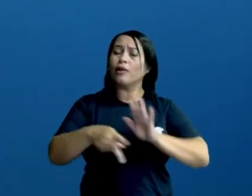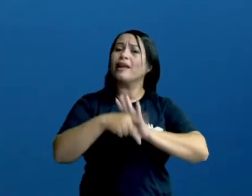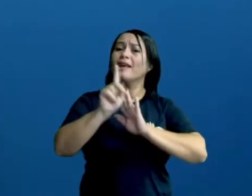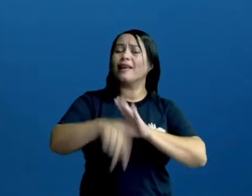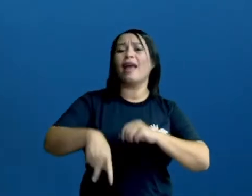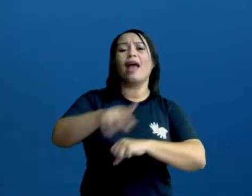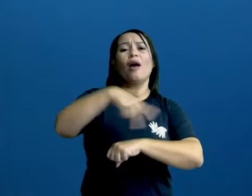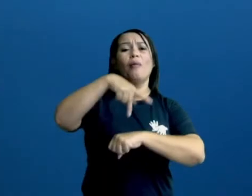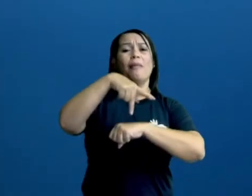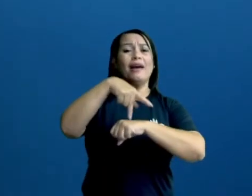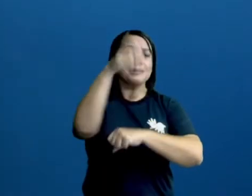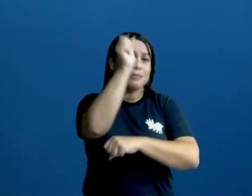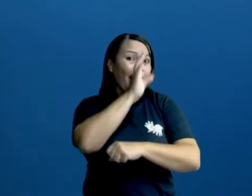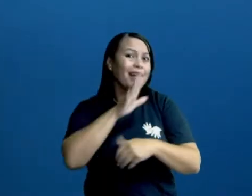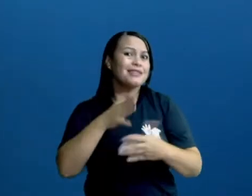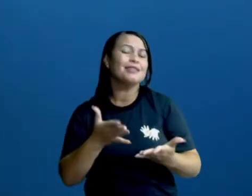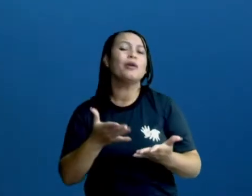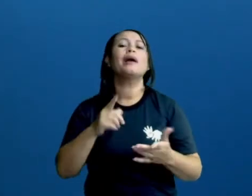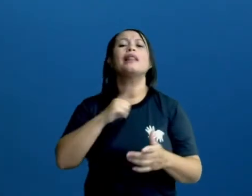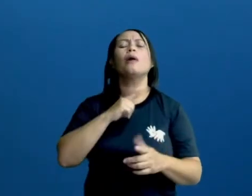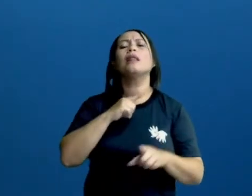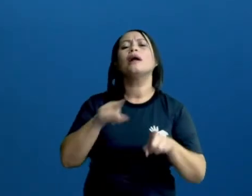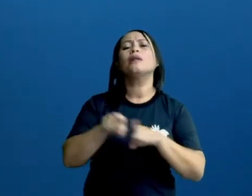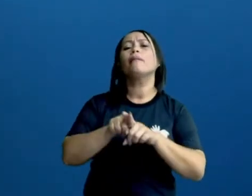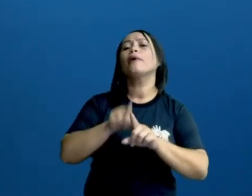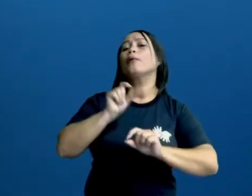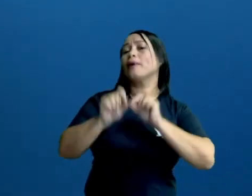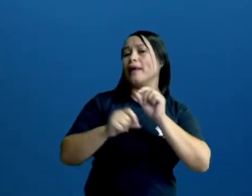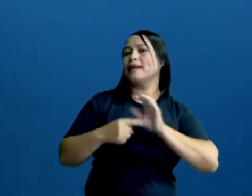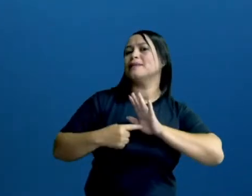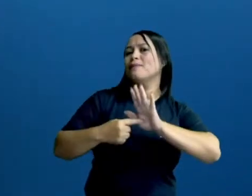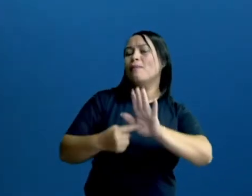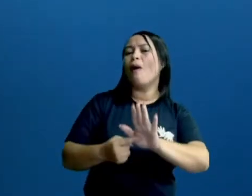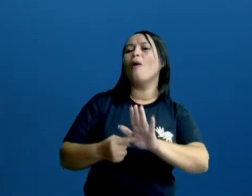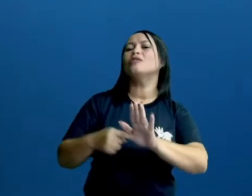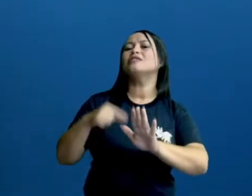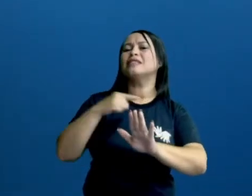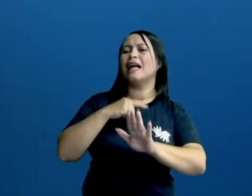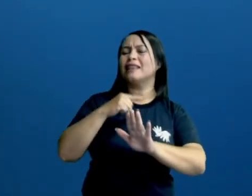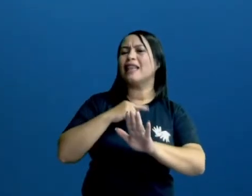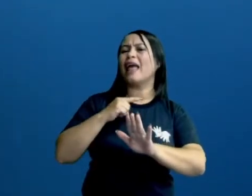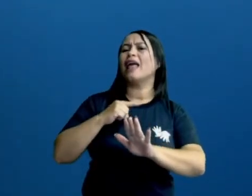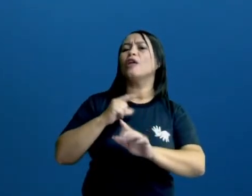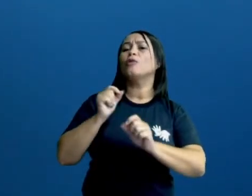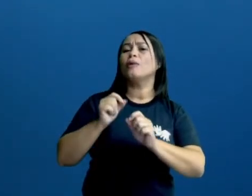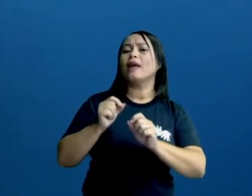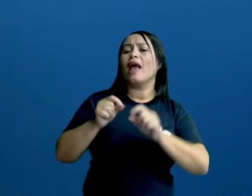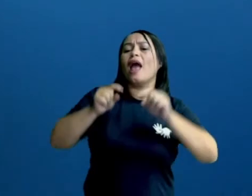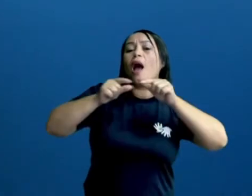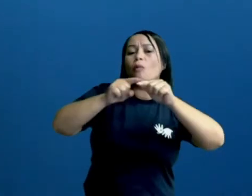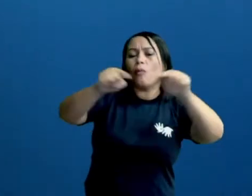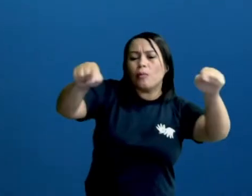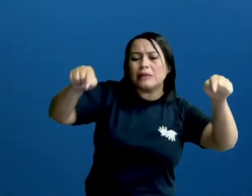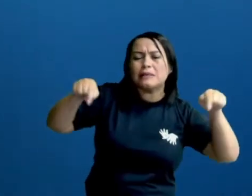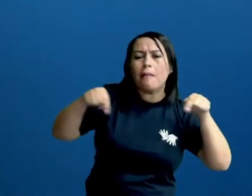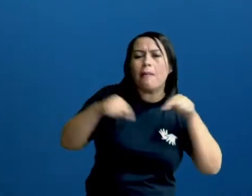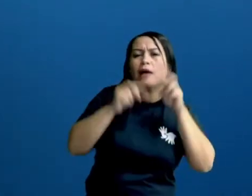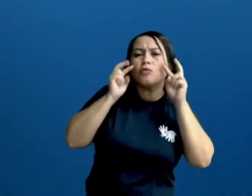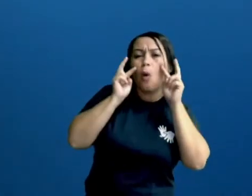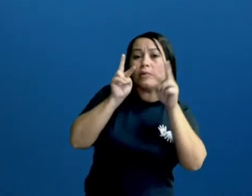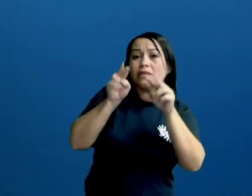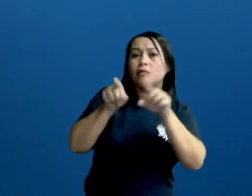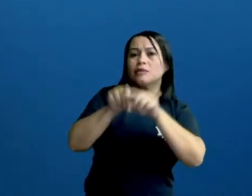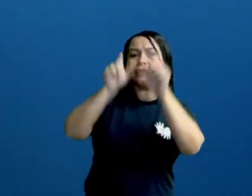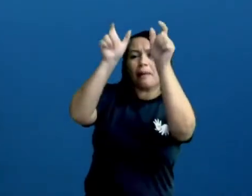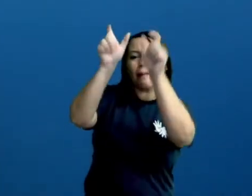Brasil. Aí, do ponto de vista, ou destaca-se também os aspectos geográficos, a gente consegue observar isso no